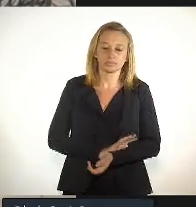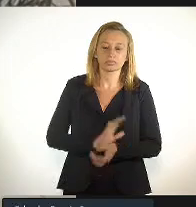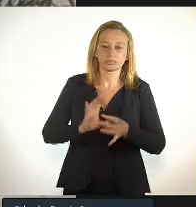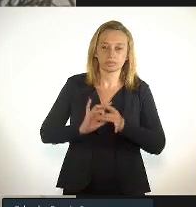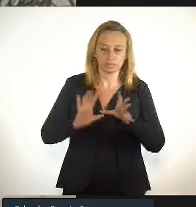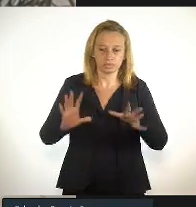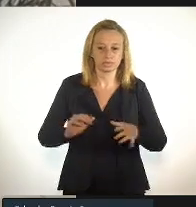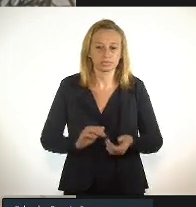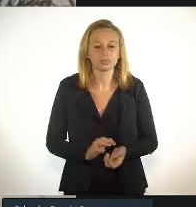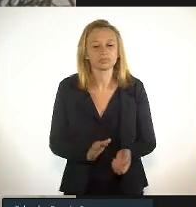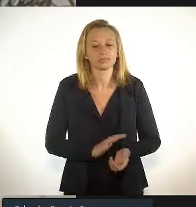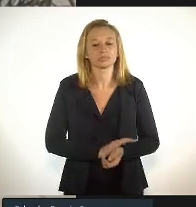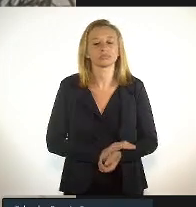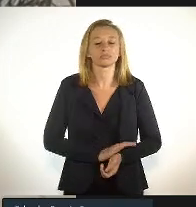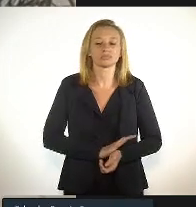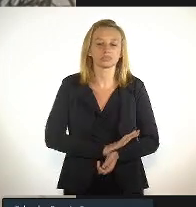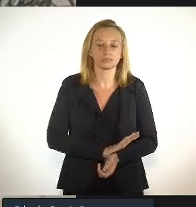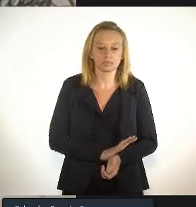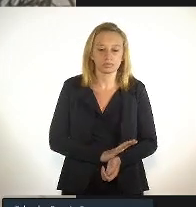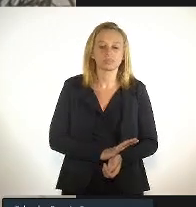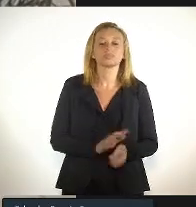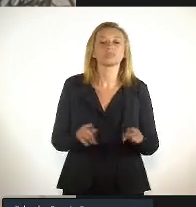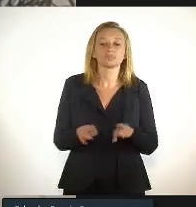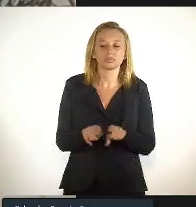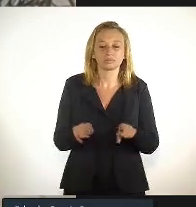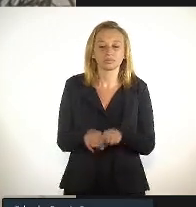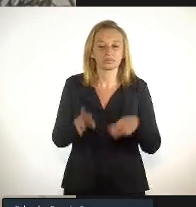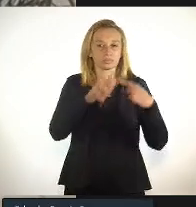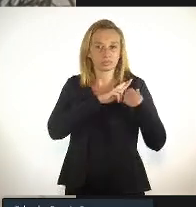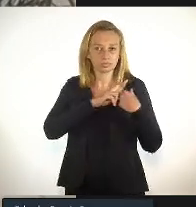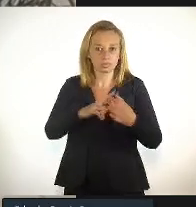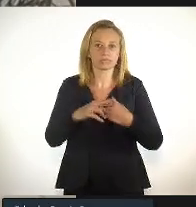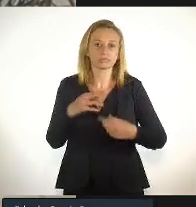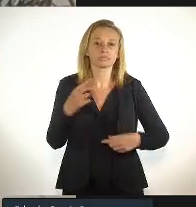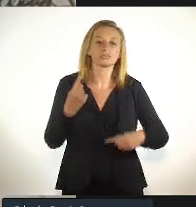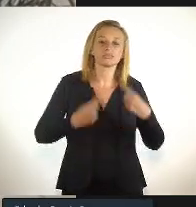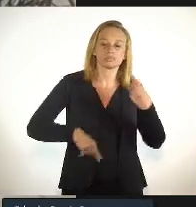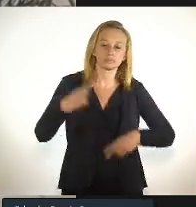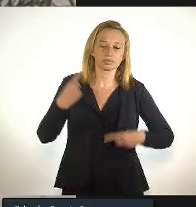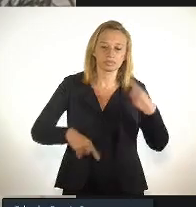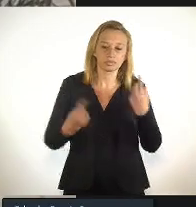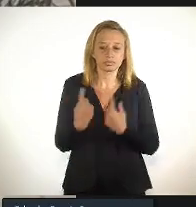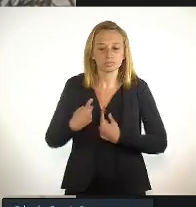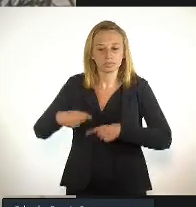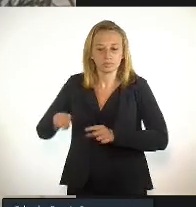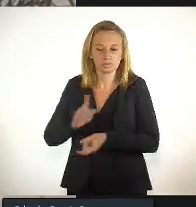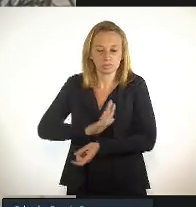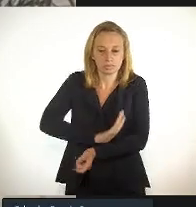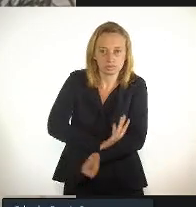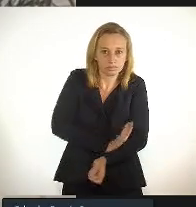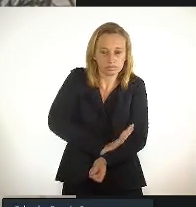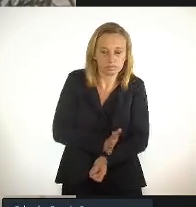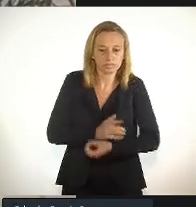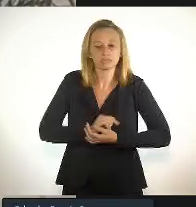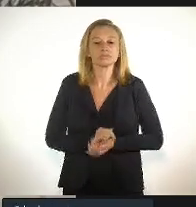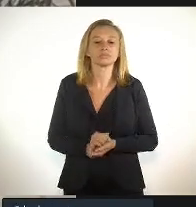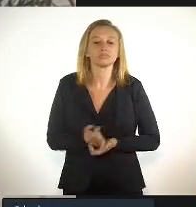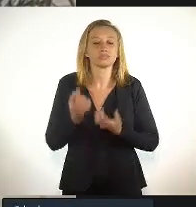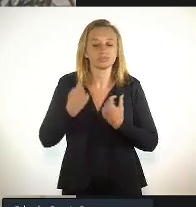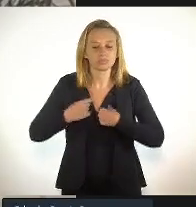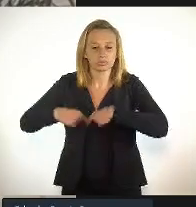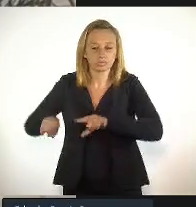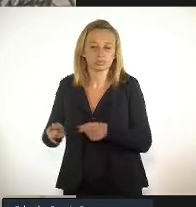assumirmos a responsabilidade pública de combater o racismo em sua raiz, de combater o